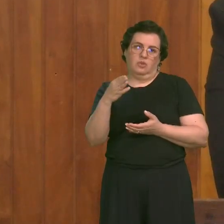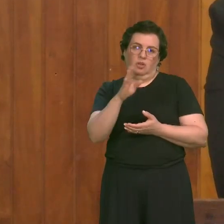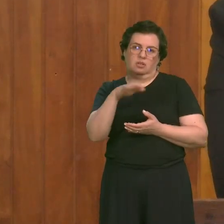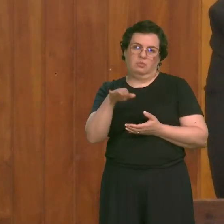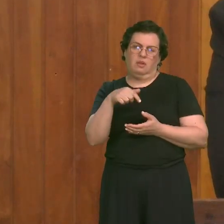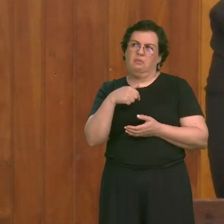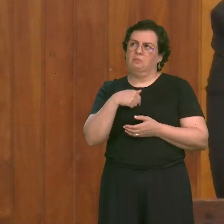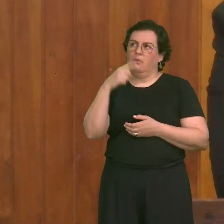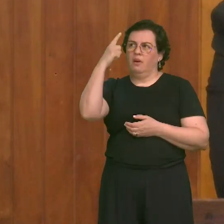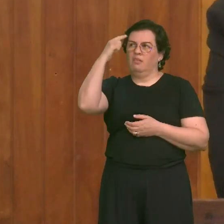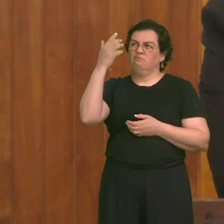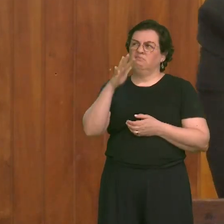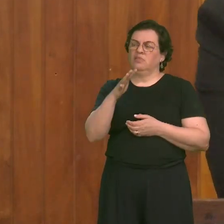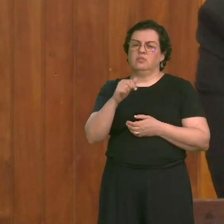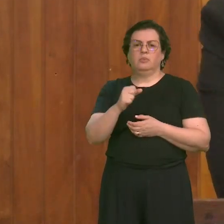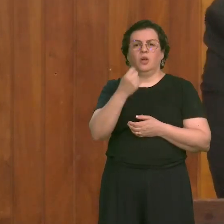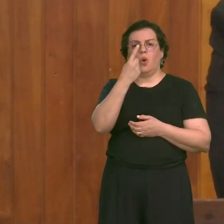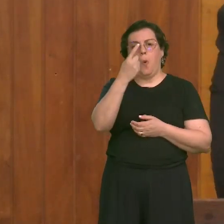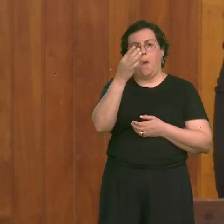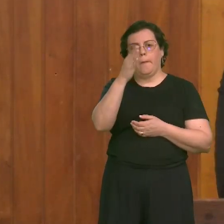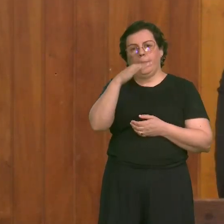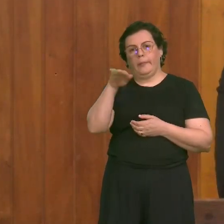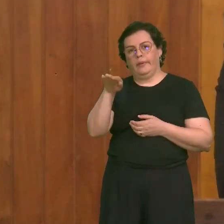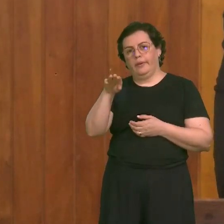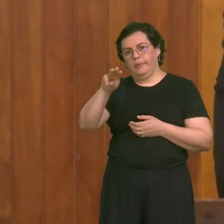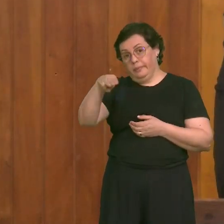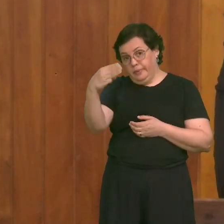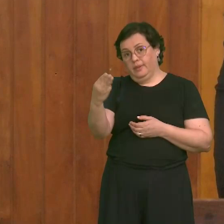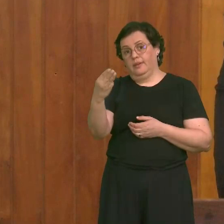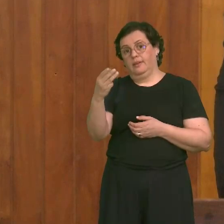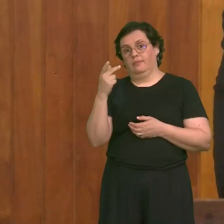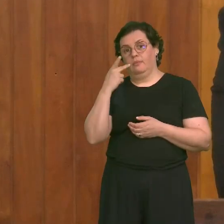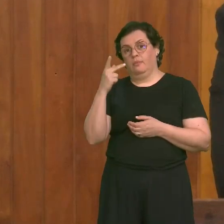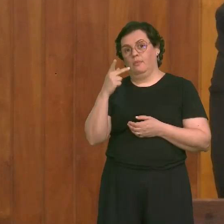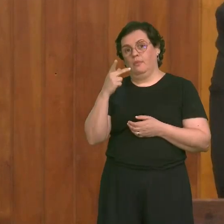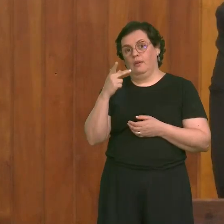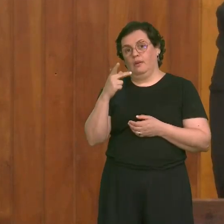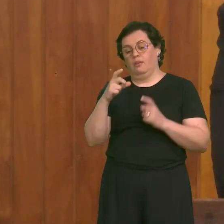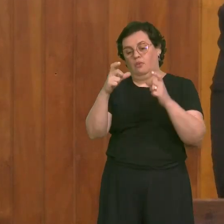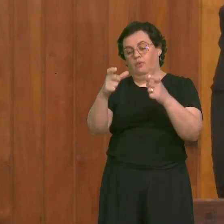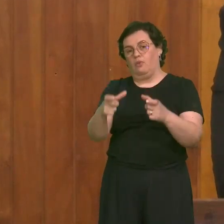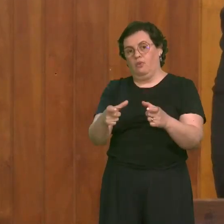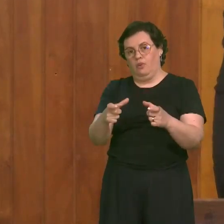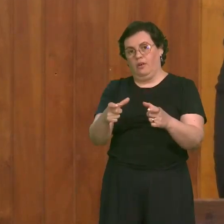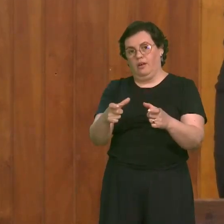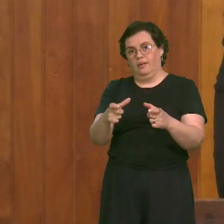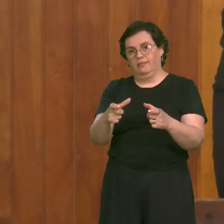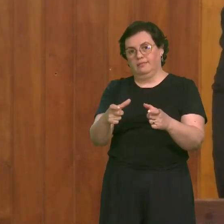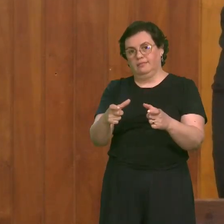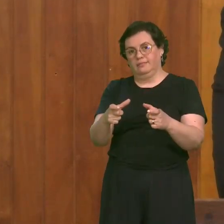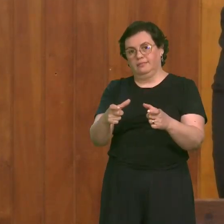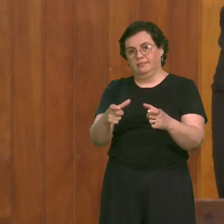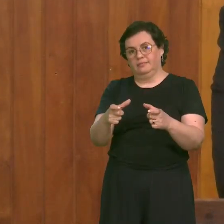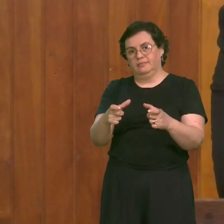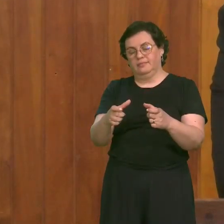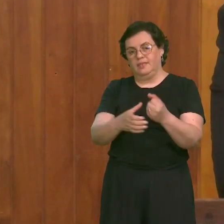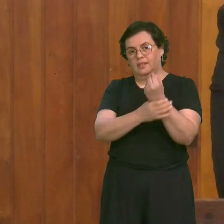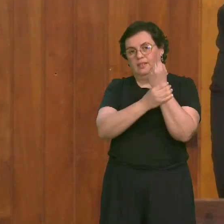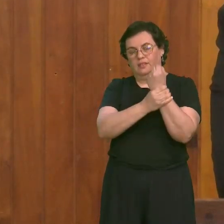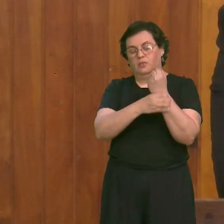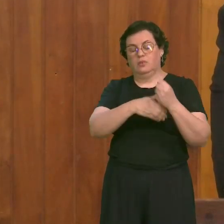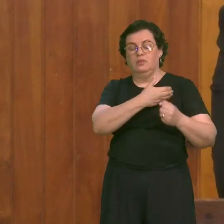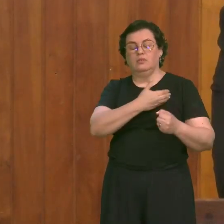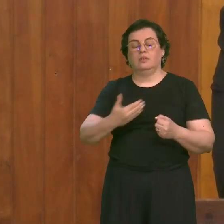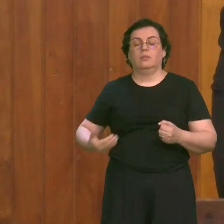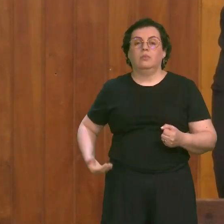minha Acho que é de um milhão 1 milhão e meio para tirar desse absurdo e colocar parada da segurança pública